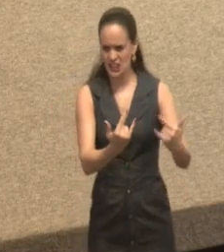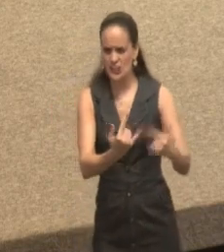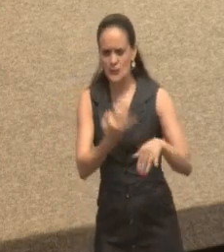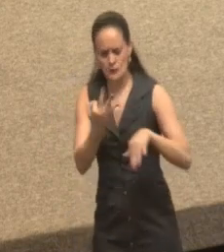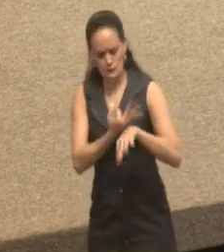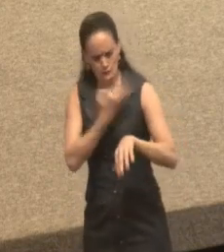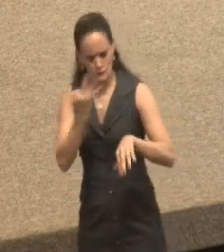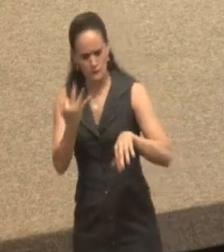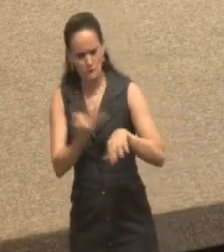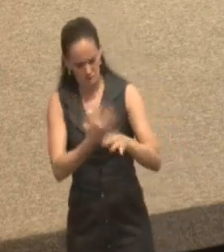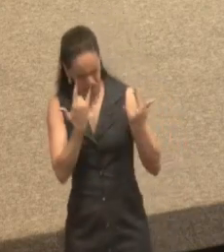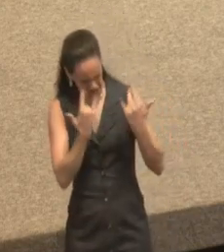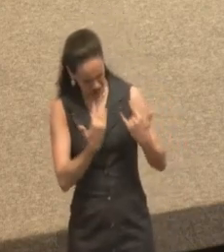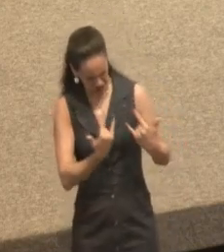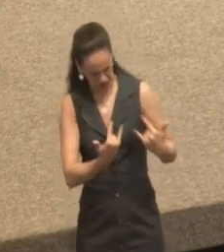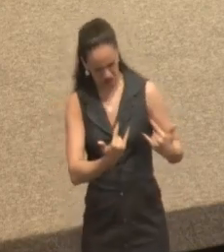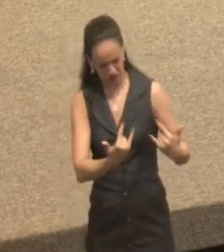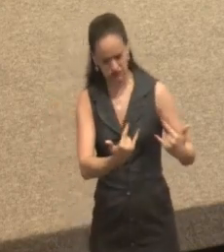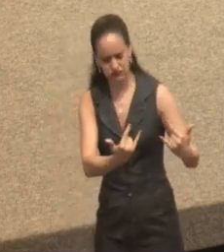insistir em